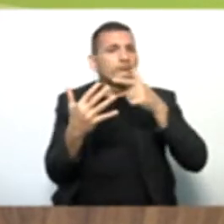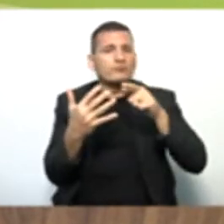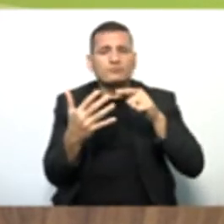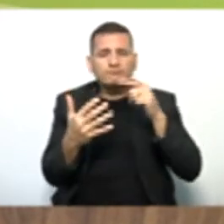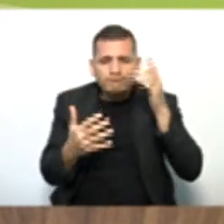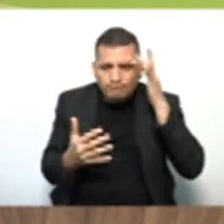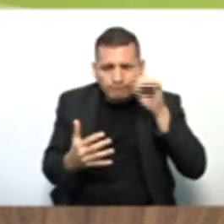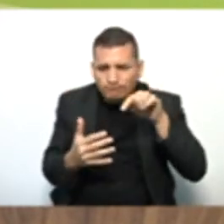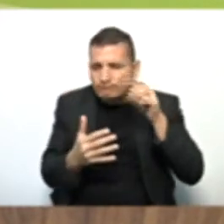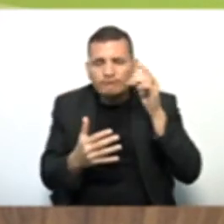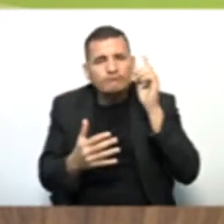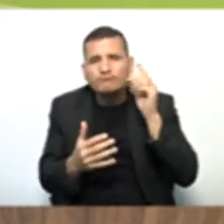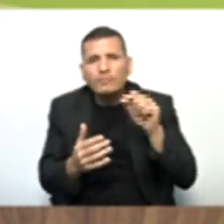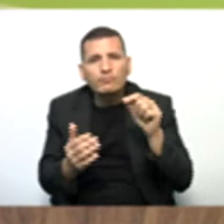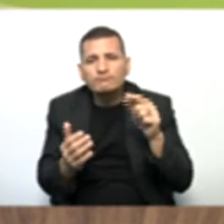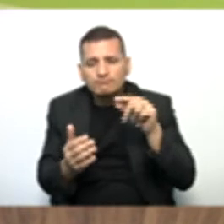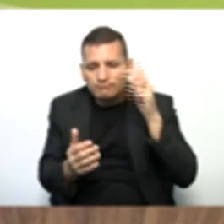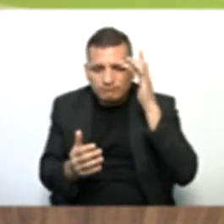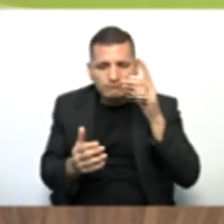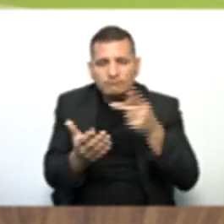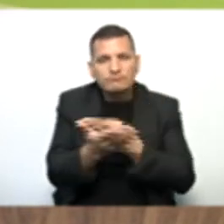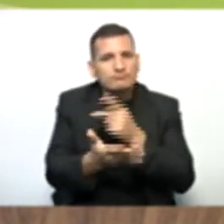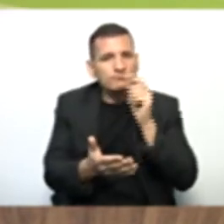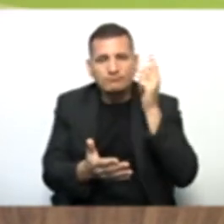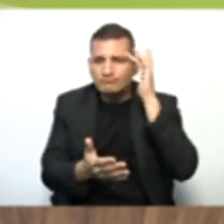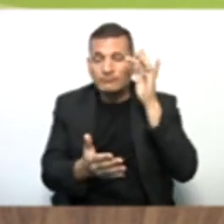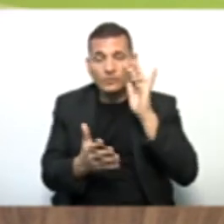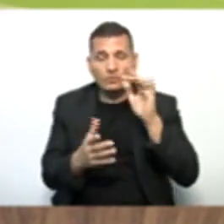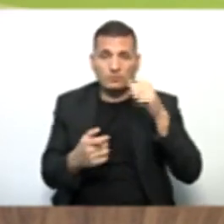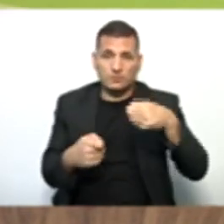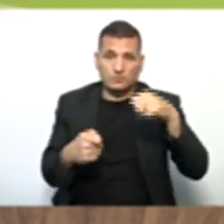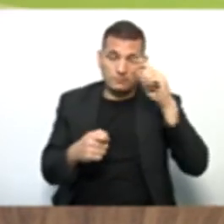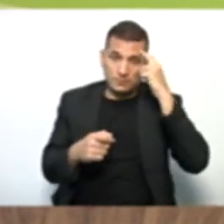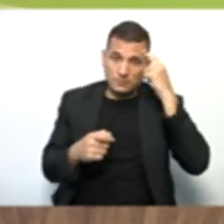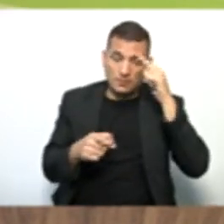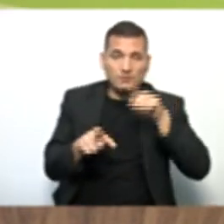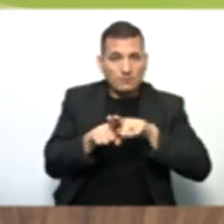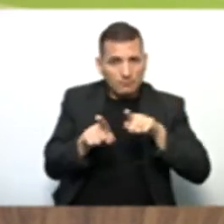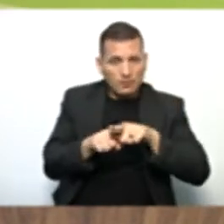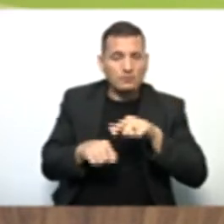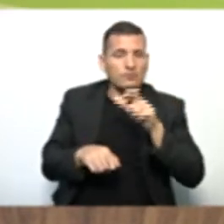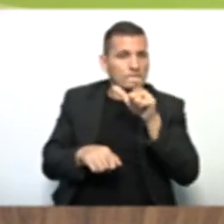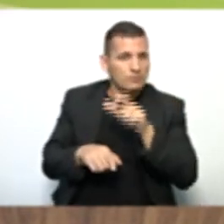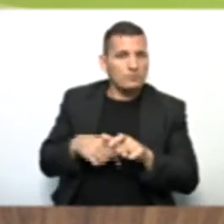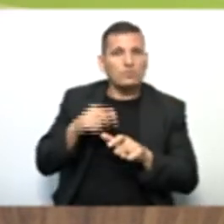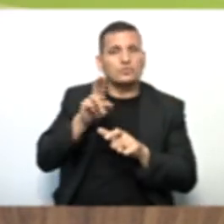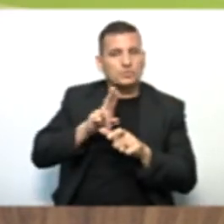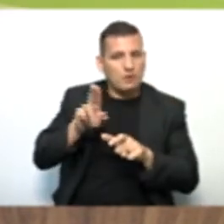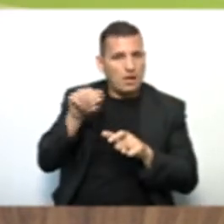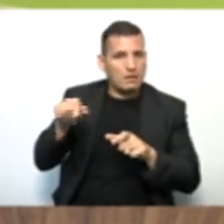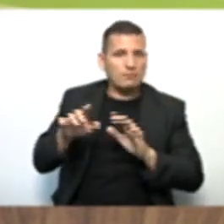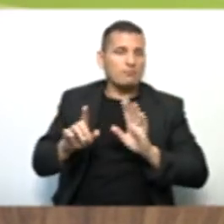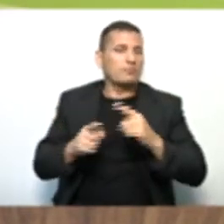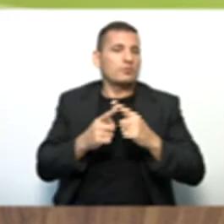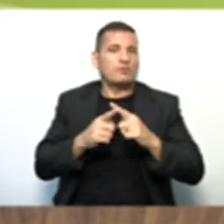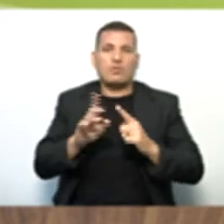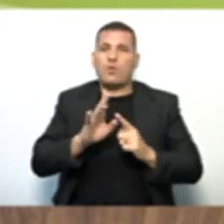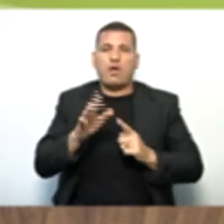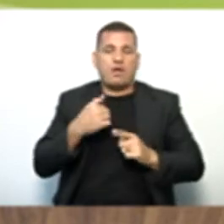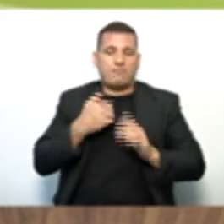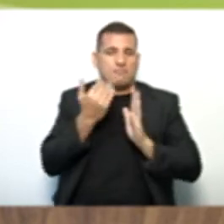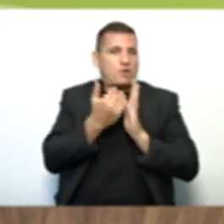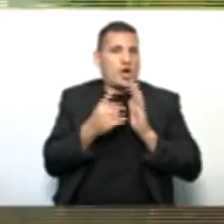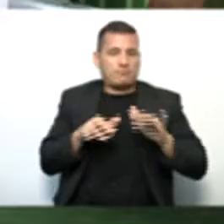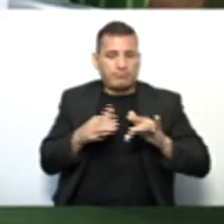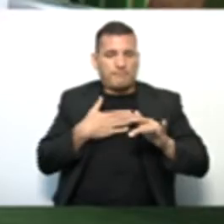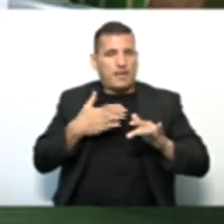foi que aconteceu, né? Sim. Então, você tem que pensar também no usuário. A gente não faz um programa para a gente, né? A gente sempre programa para os outros.